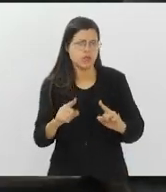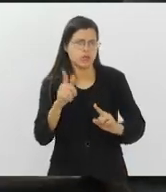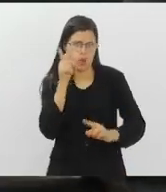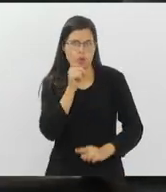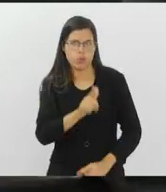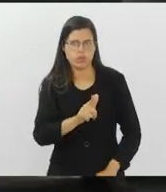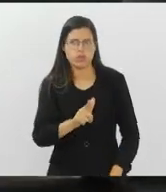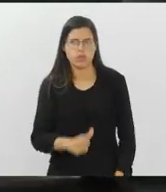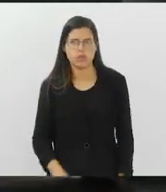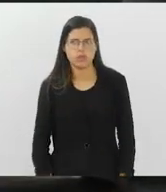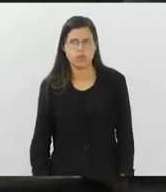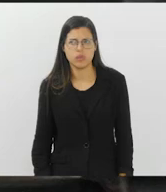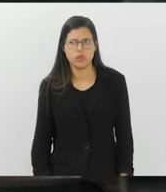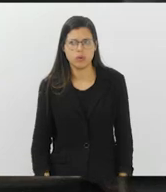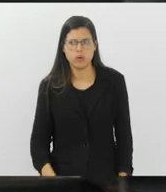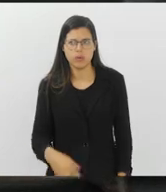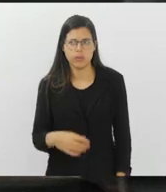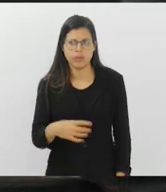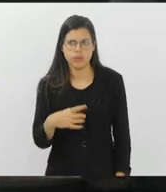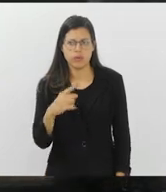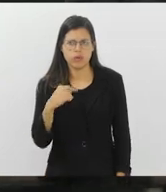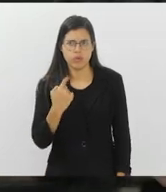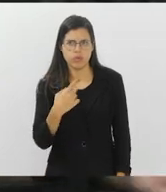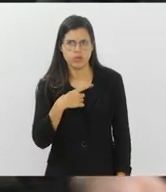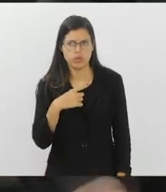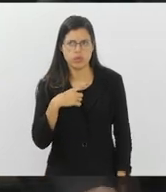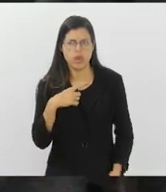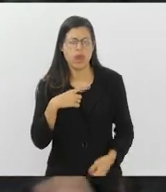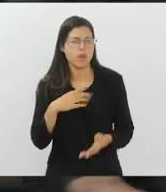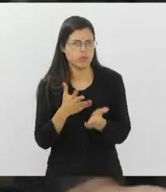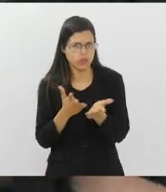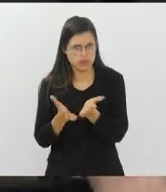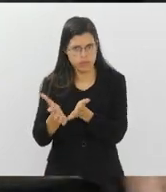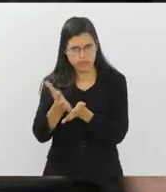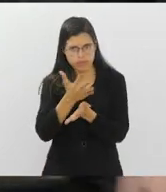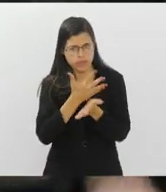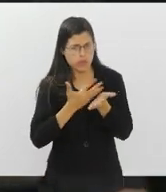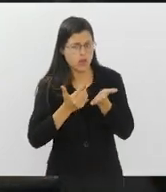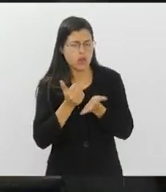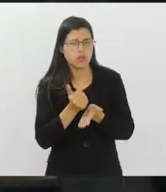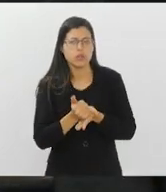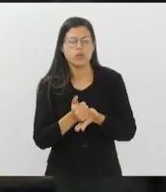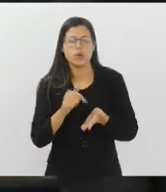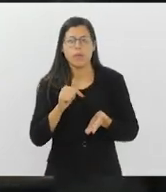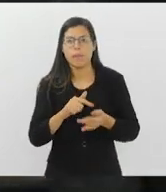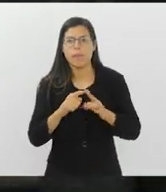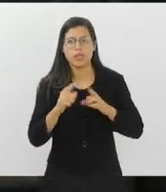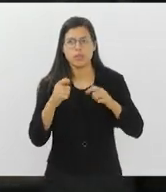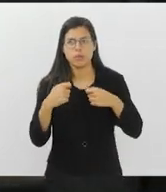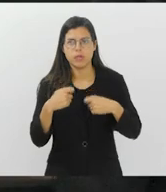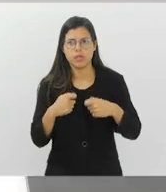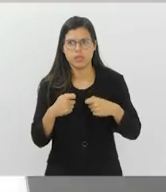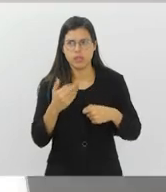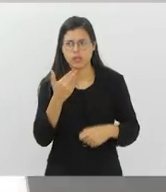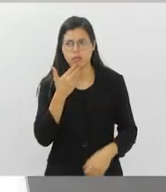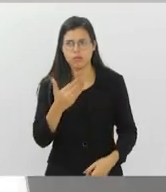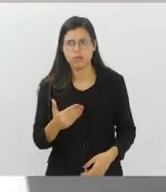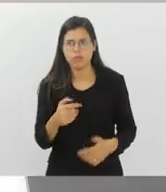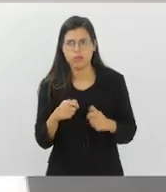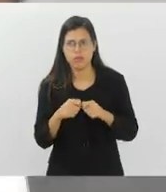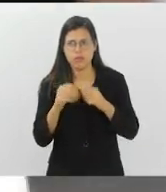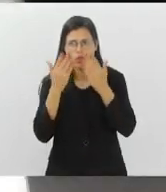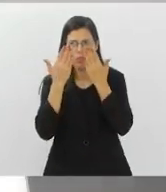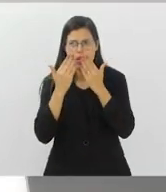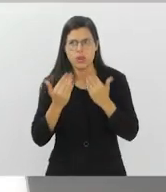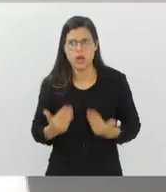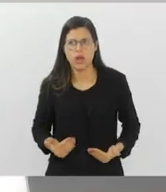sua pergunta. Isso aqui nós temos esse banco de dados. Obviamente, vai ter que ser solicitado para a parte interessada. O senhor faz uma análise